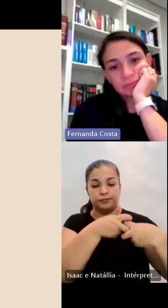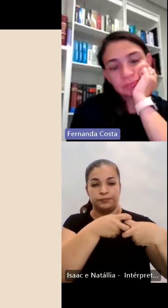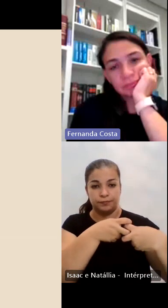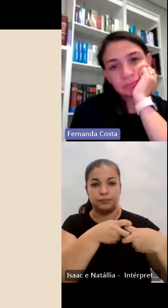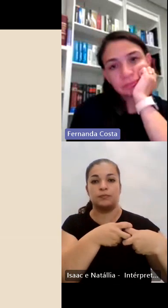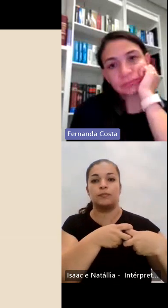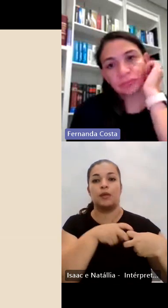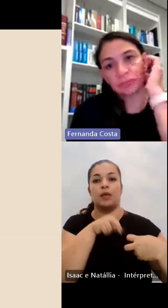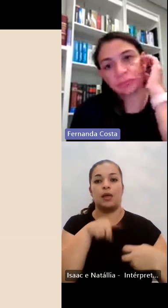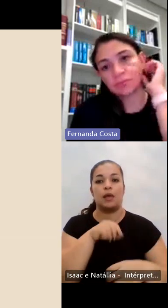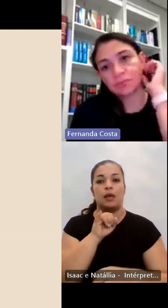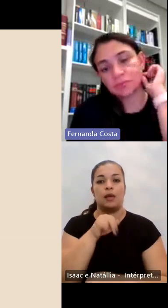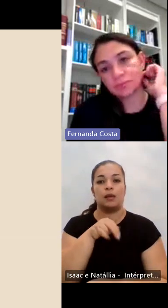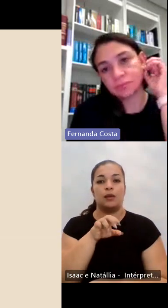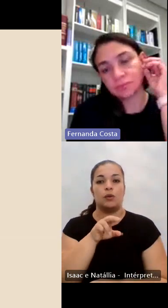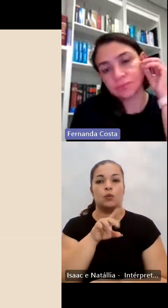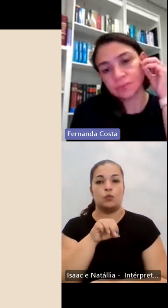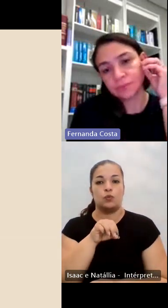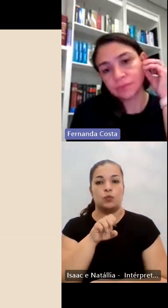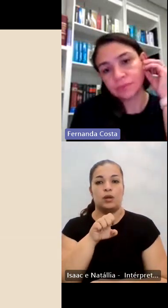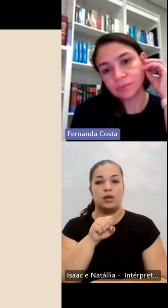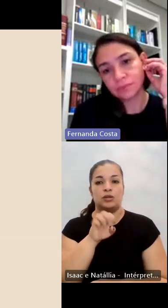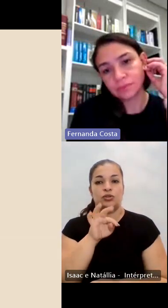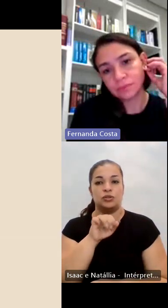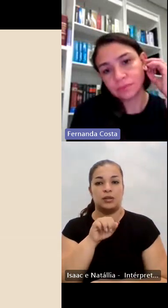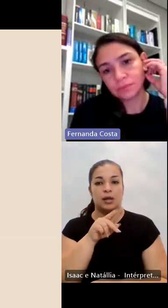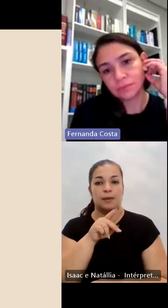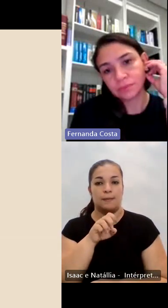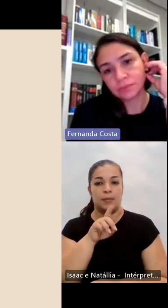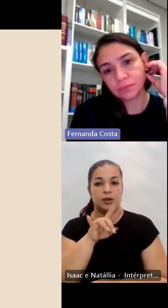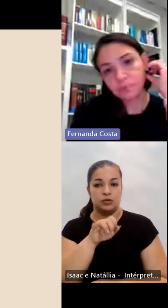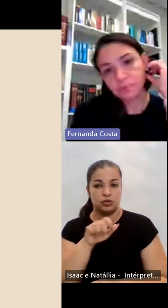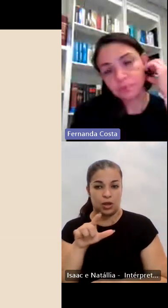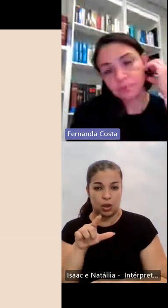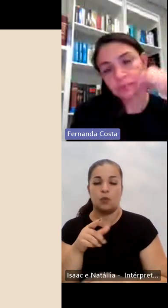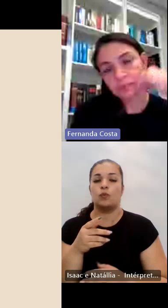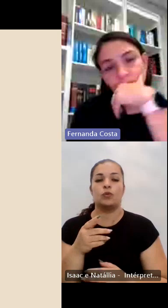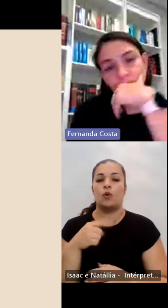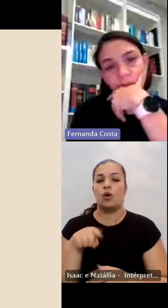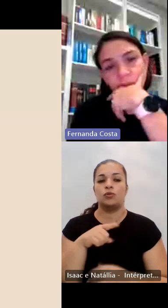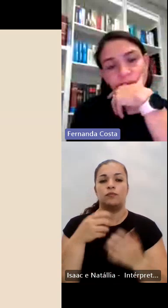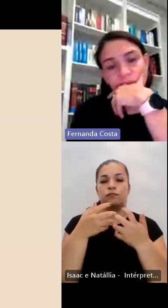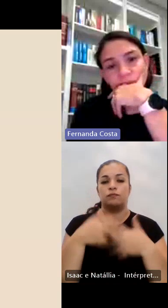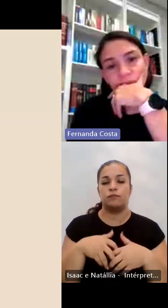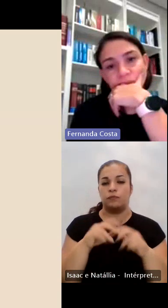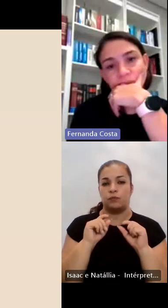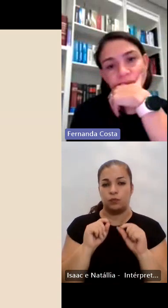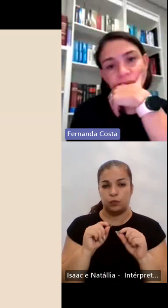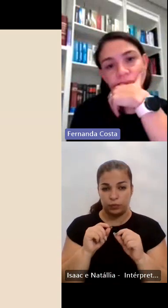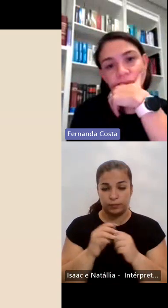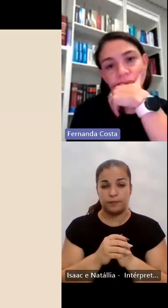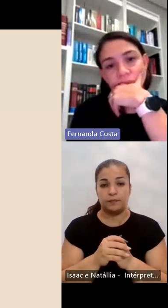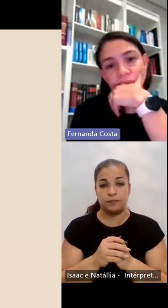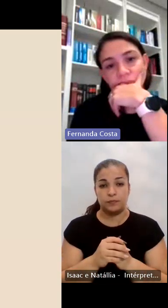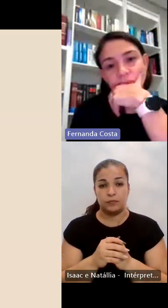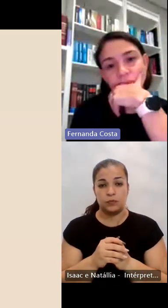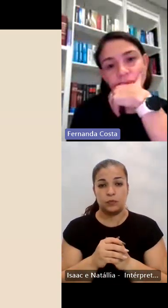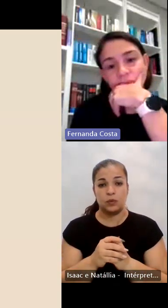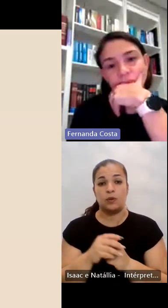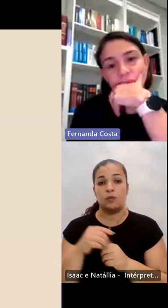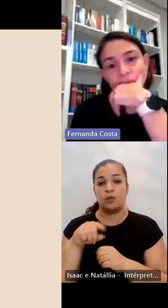articulação incudo-estapedial. Tá? Então, essas aqui são as articulações que nós temos. O que a gente vai ver aqui agora? O que é os acidentes anatômicos que nós temos